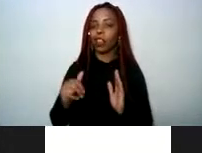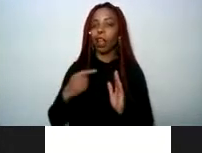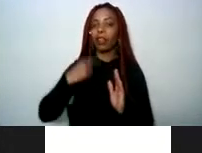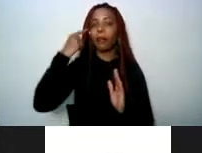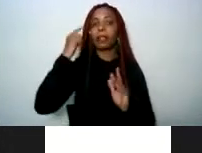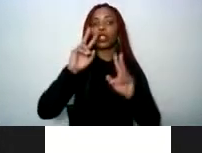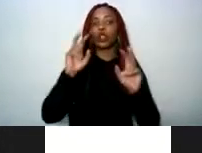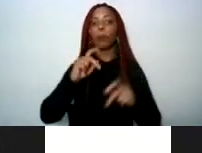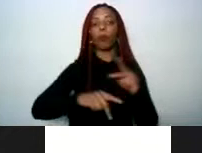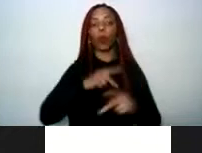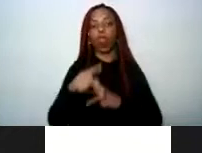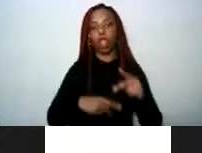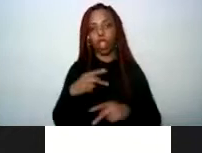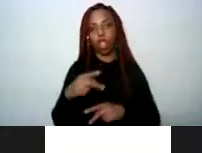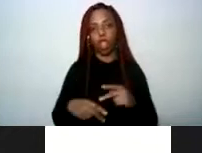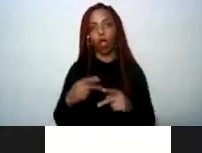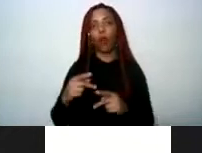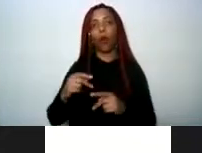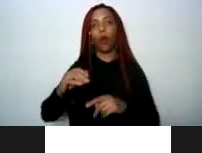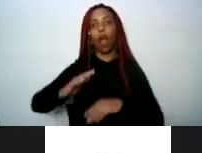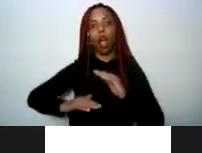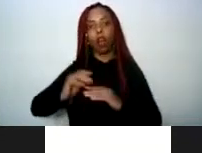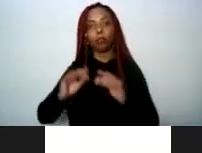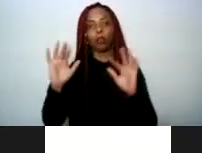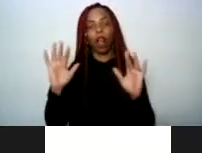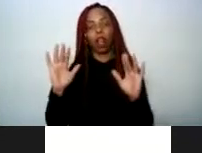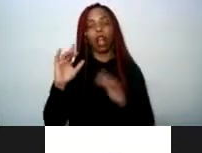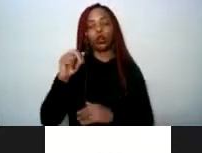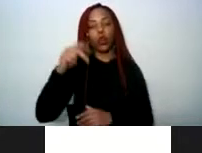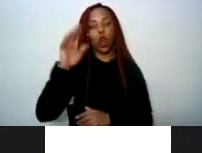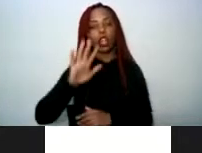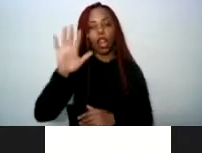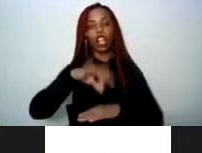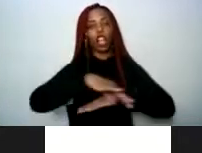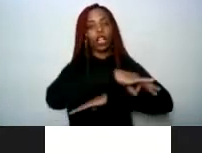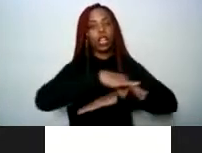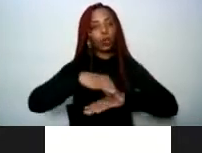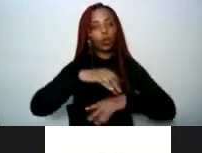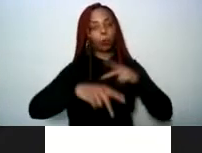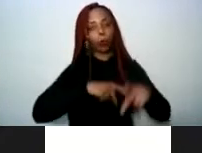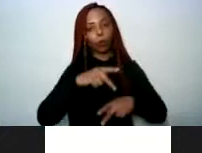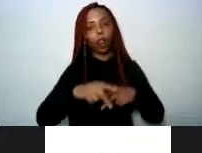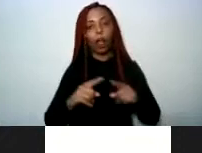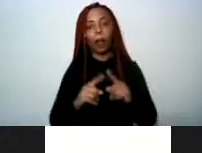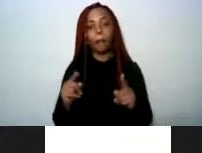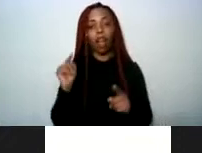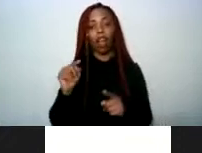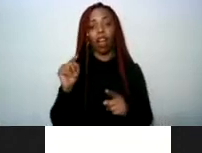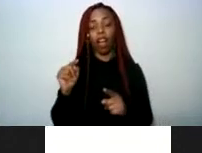o artesanato nordestino a arquitetura popular mas infelizmente essas incrustações elas não foram